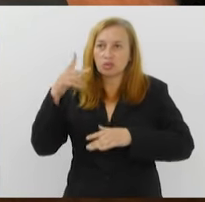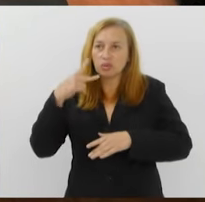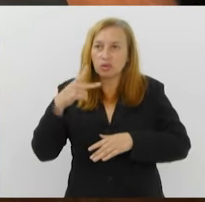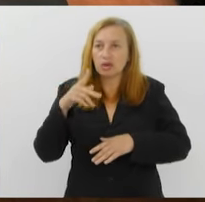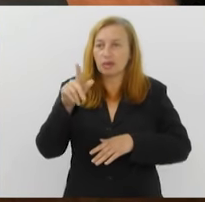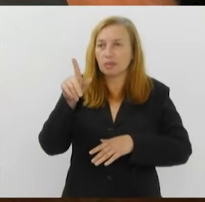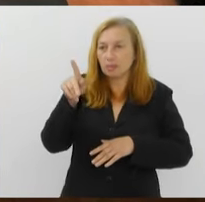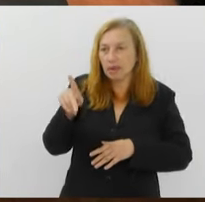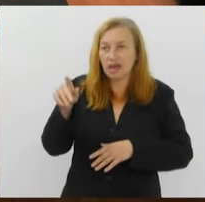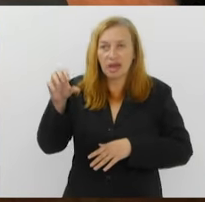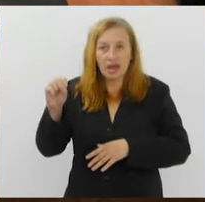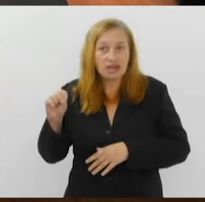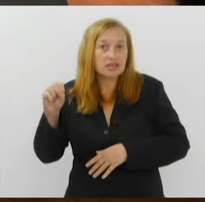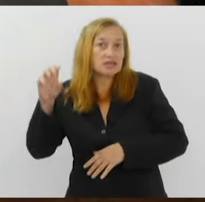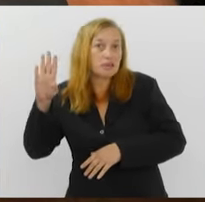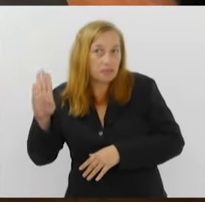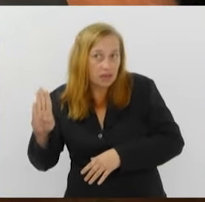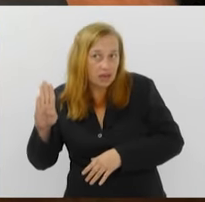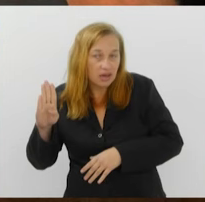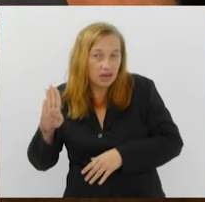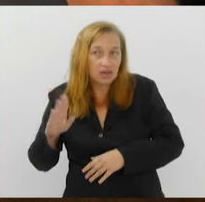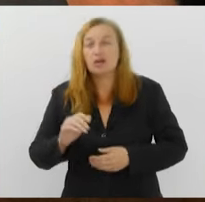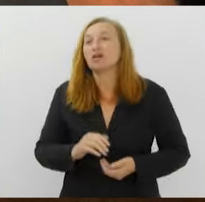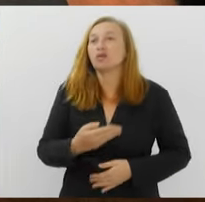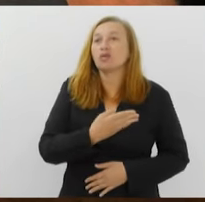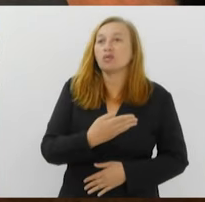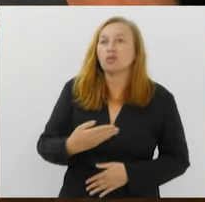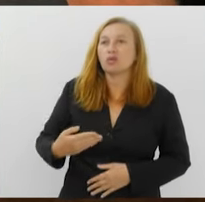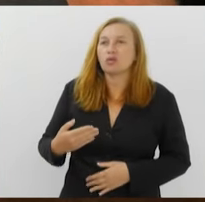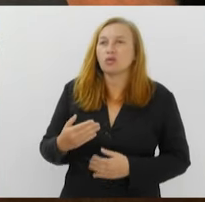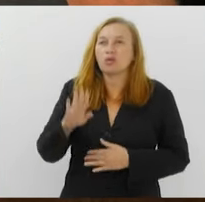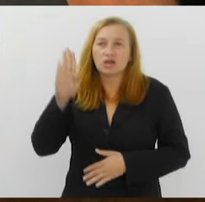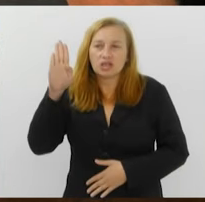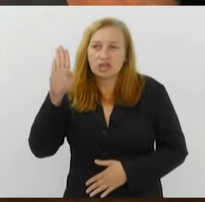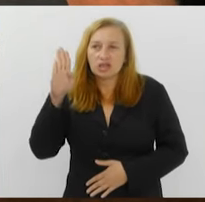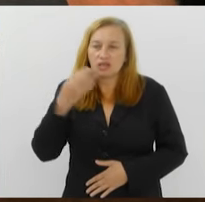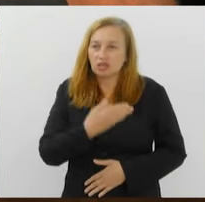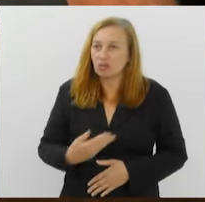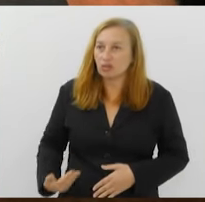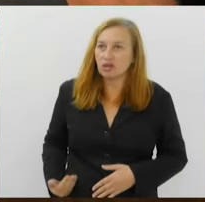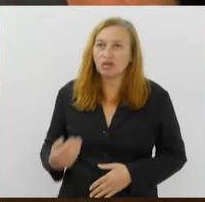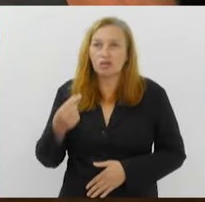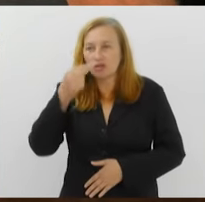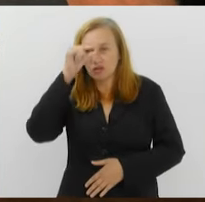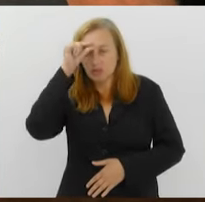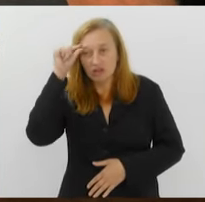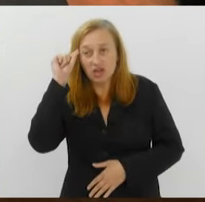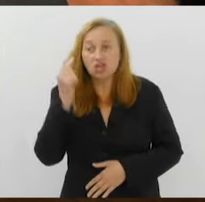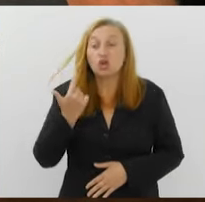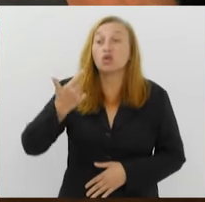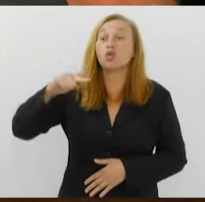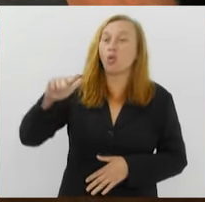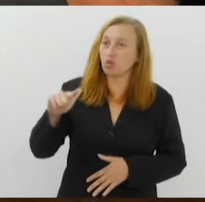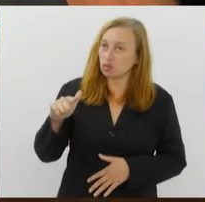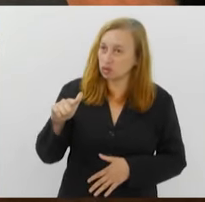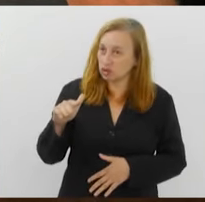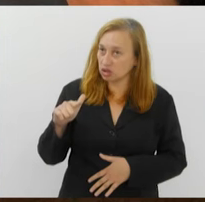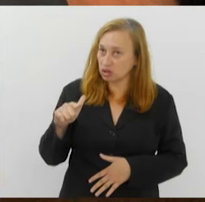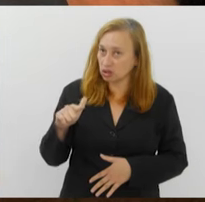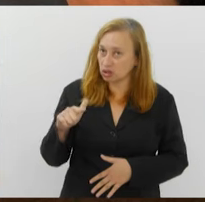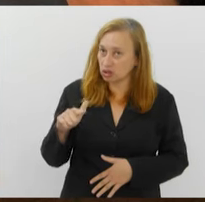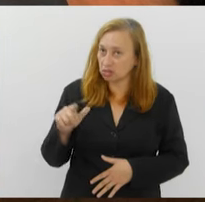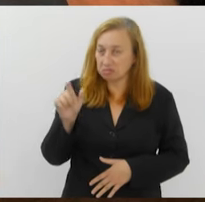PSB, do então candidato a governo, senhor Marcelo Freixo, de outras figuras